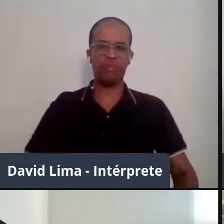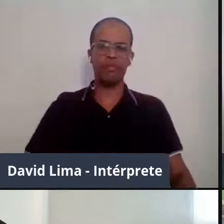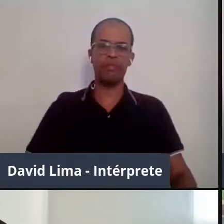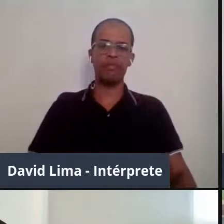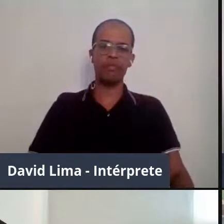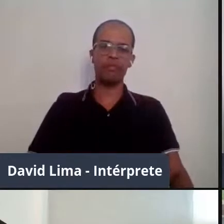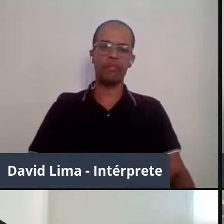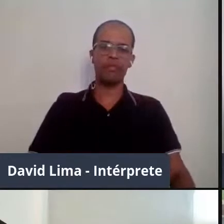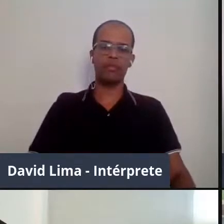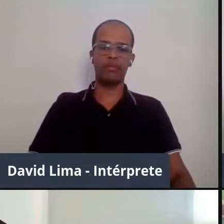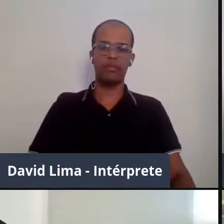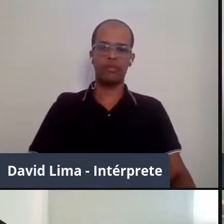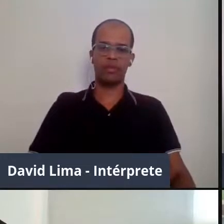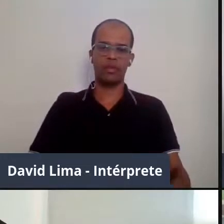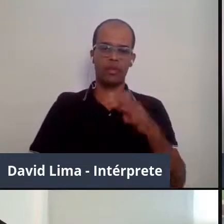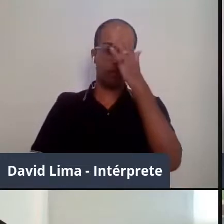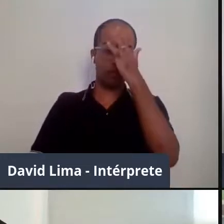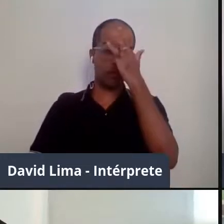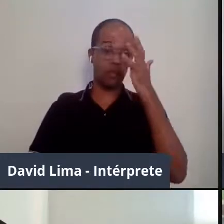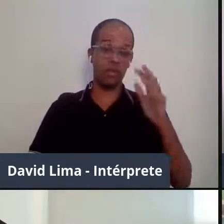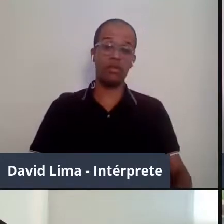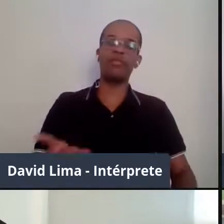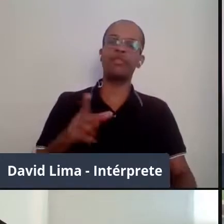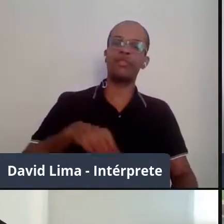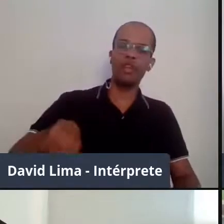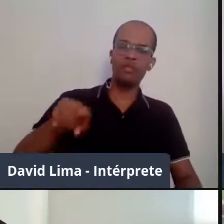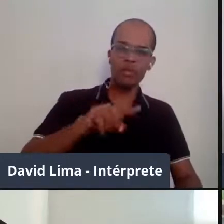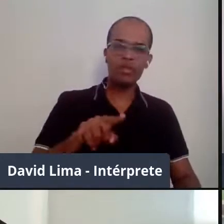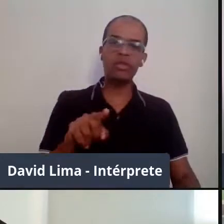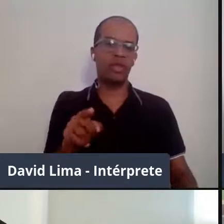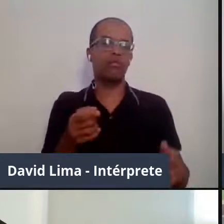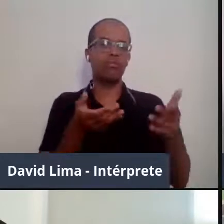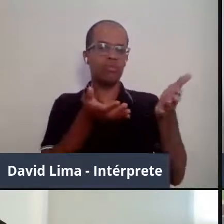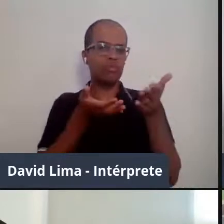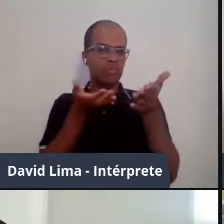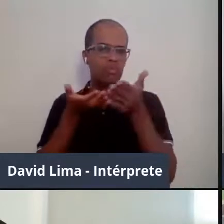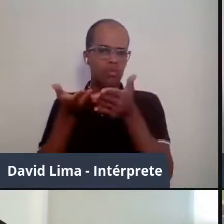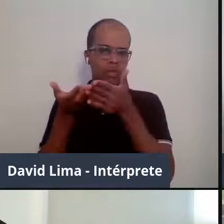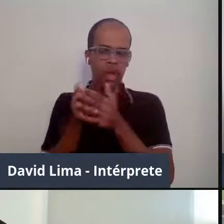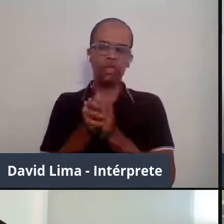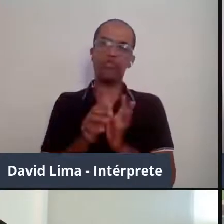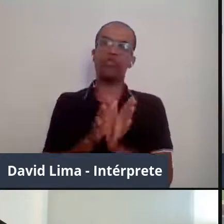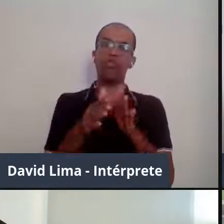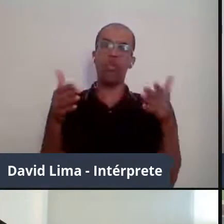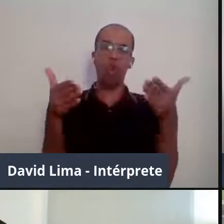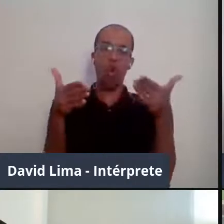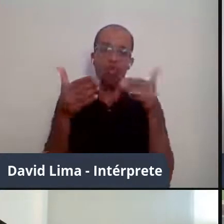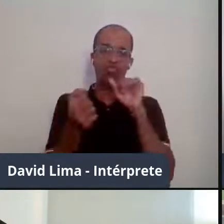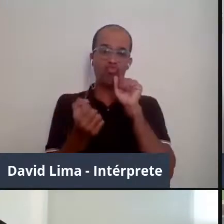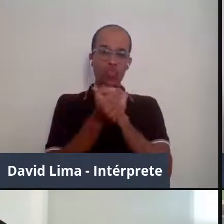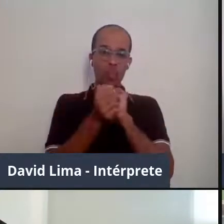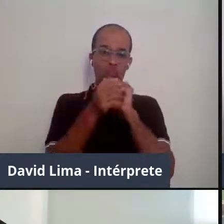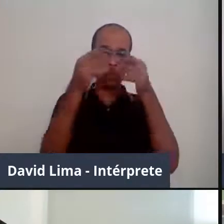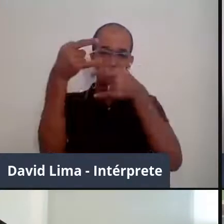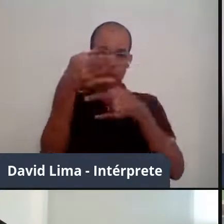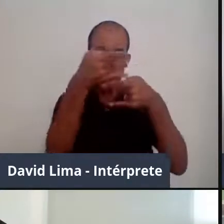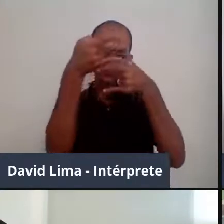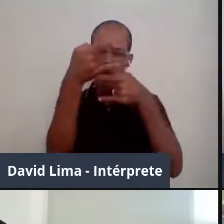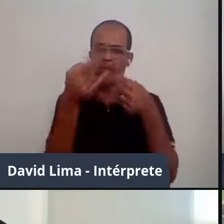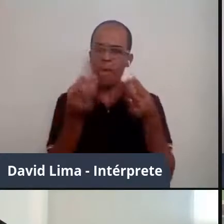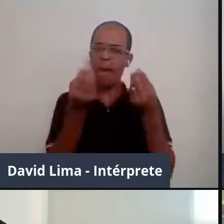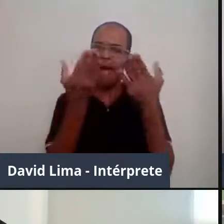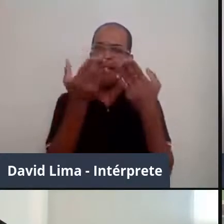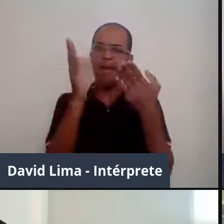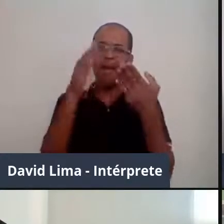Amigos e amigas de todo o Brasil e nossos convidados, nos reunimos hoje nessa live para tratar de um